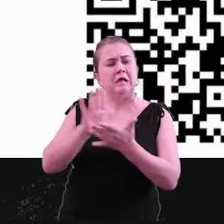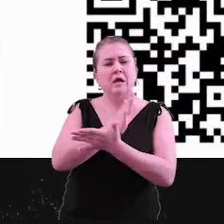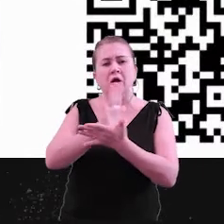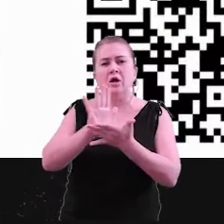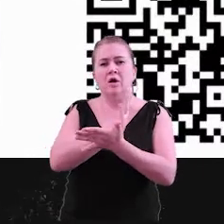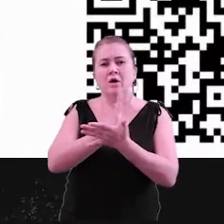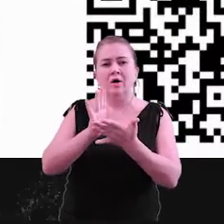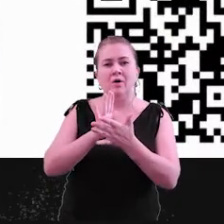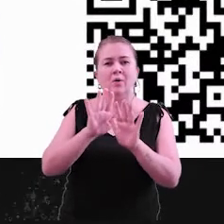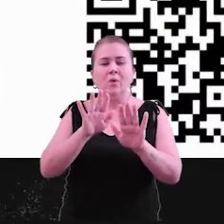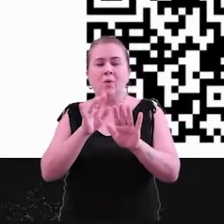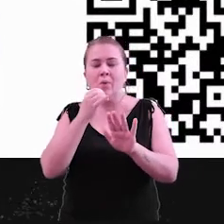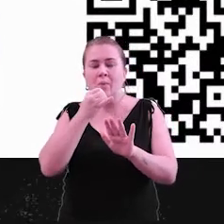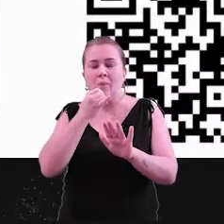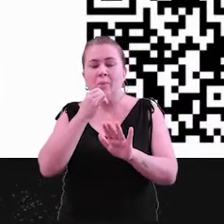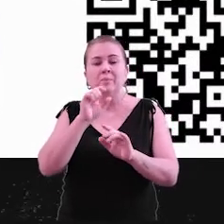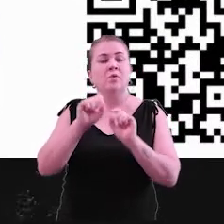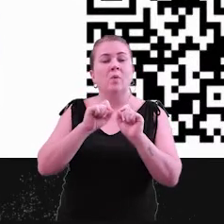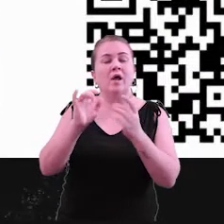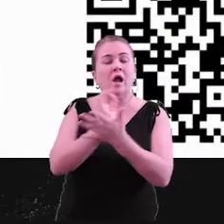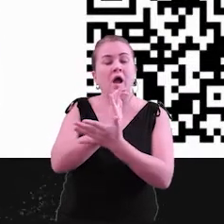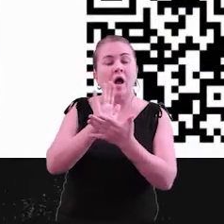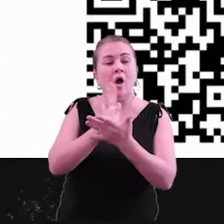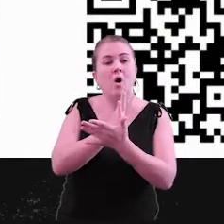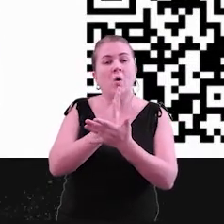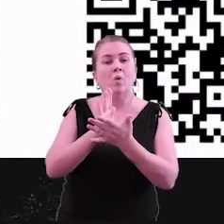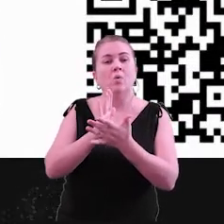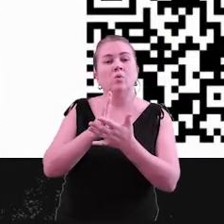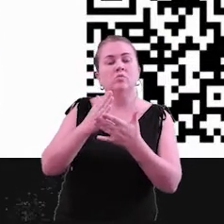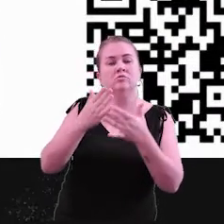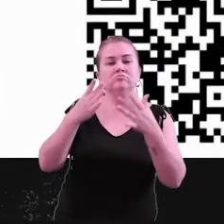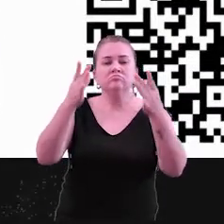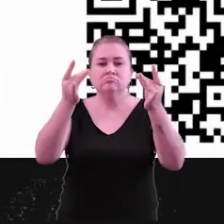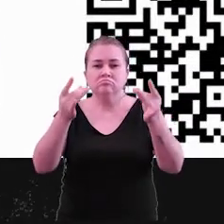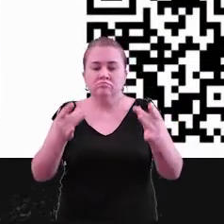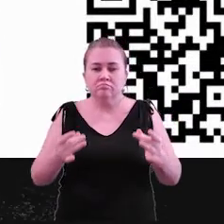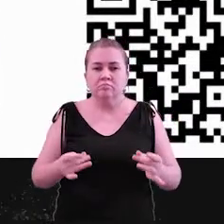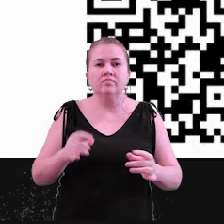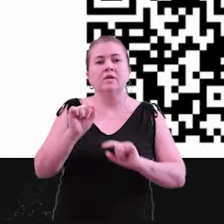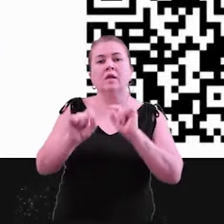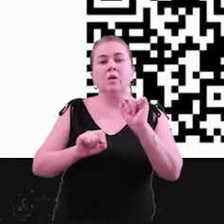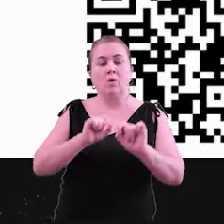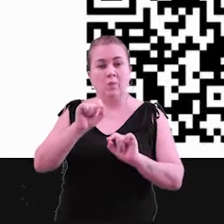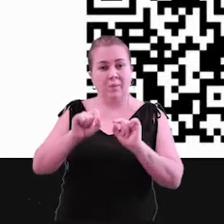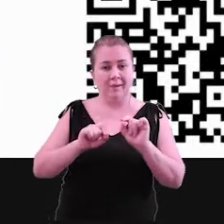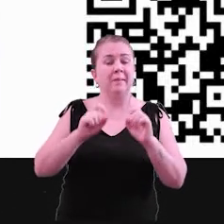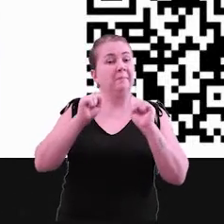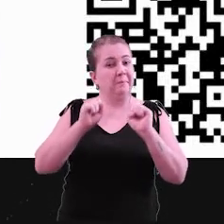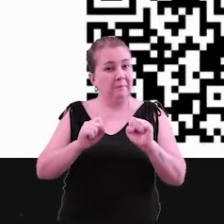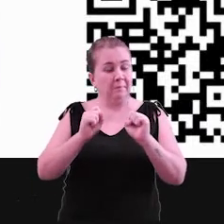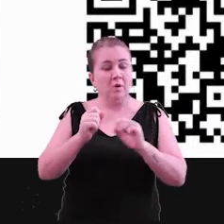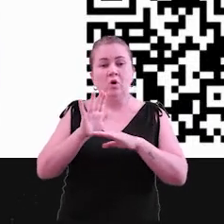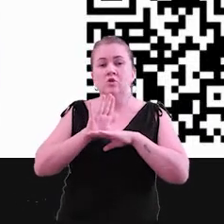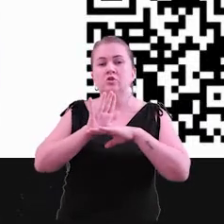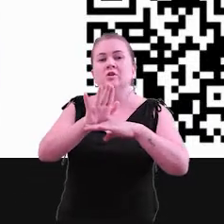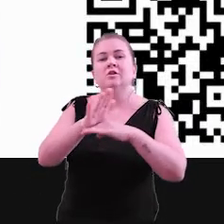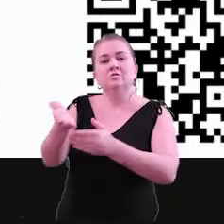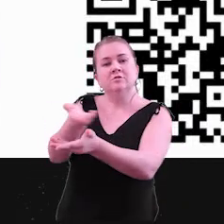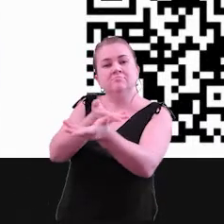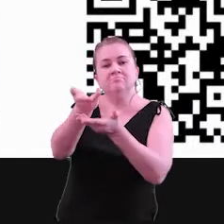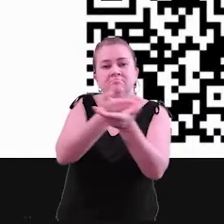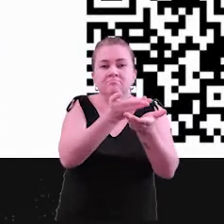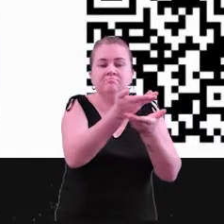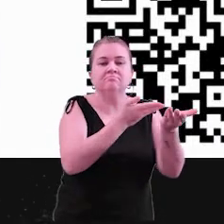destaques que podem facilitar a interação do público com deficiência visual nos museus. Por